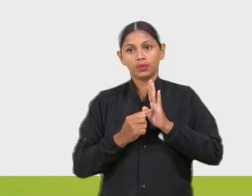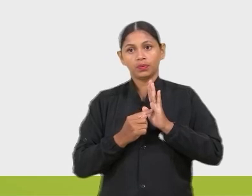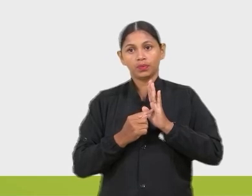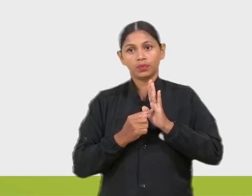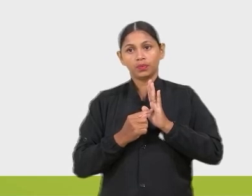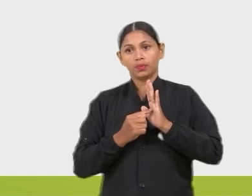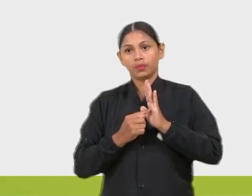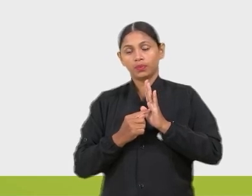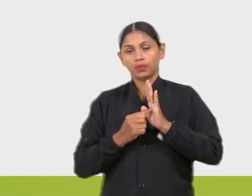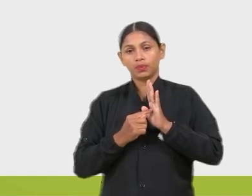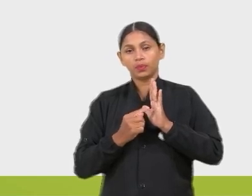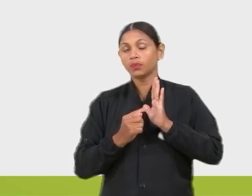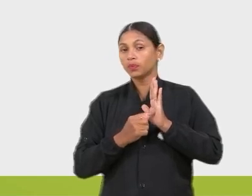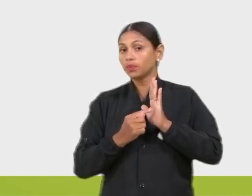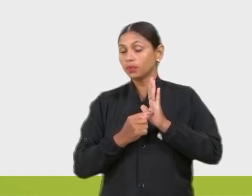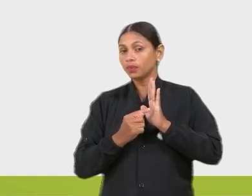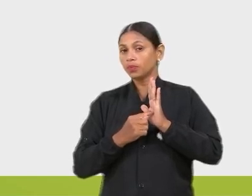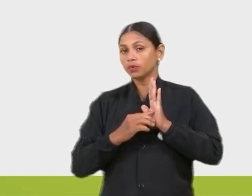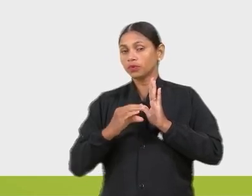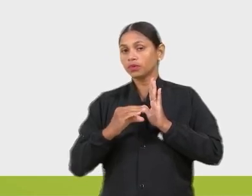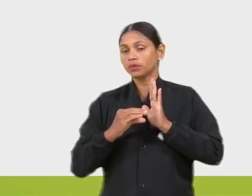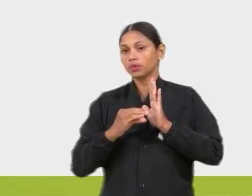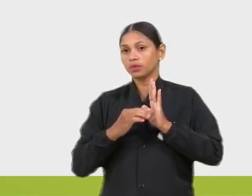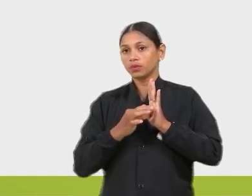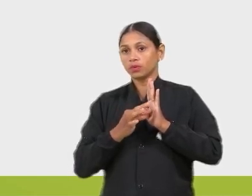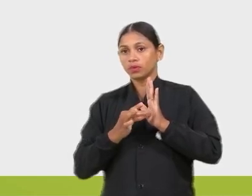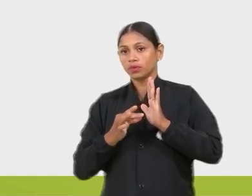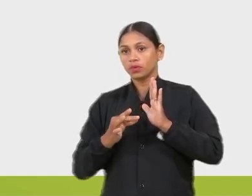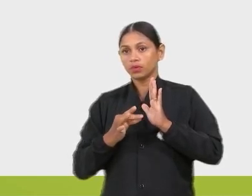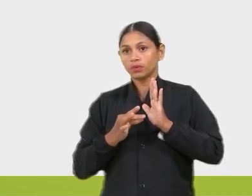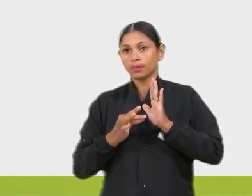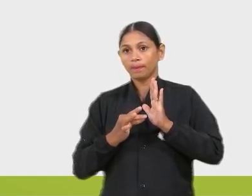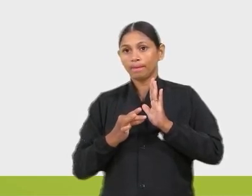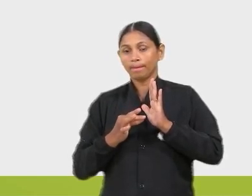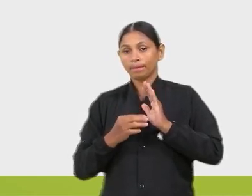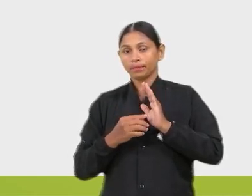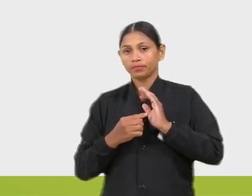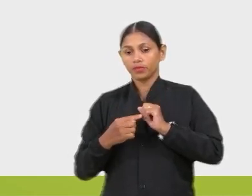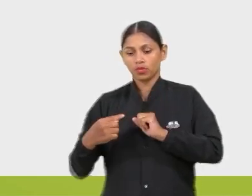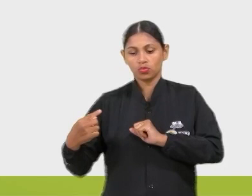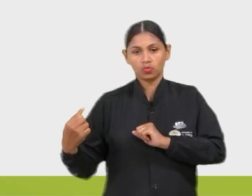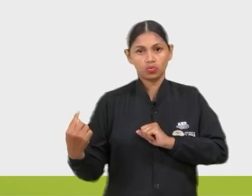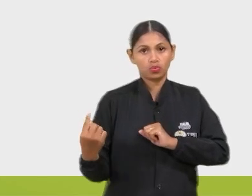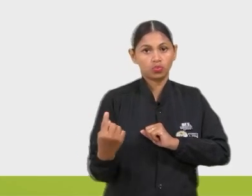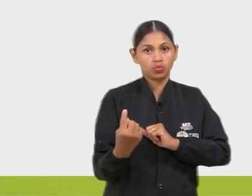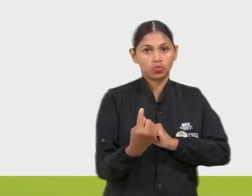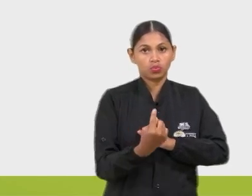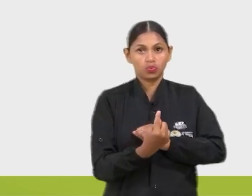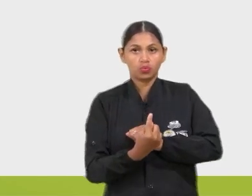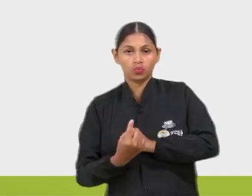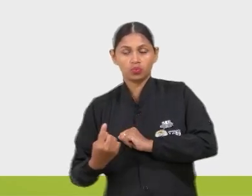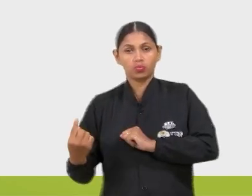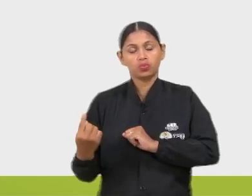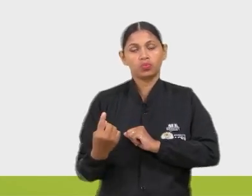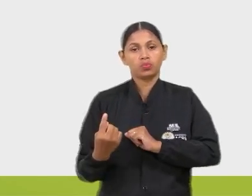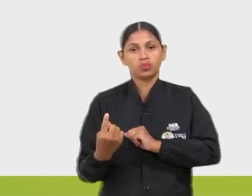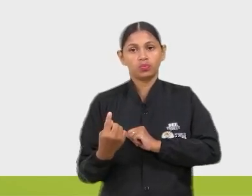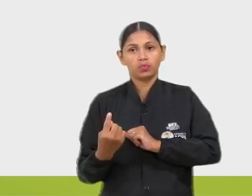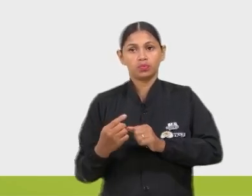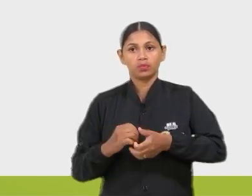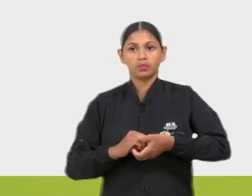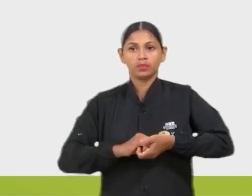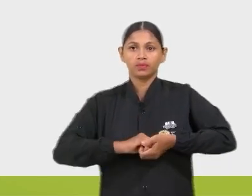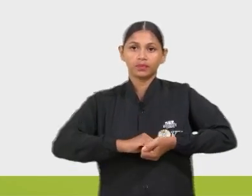né? A ideia do raio. O diâmetro, que é esse pedaço todinho aqui dela, né? Ou seja, pedaço daqui para cá. É chamado de